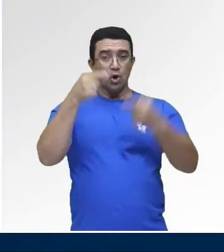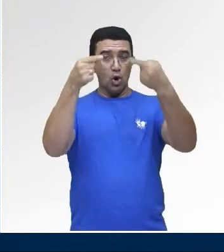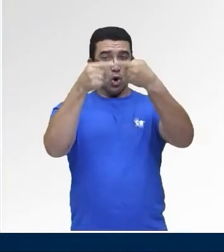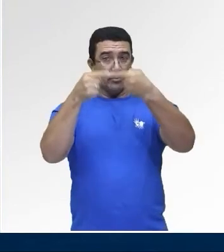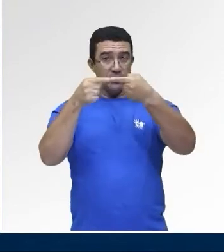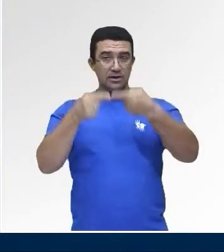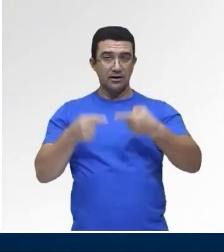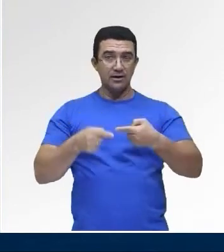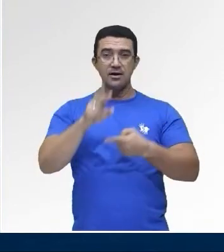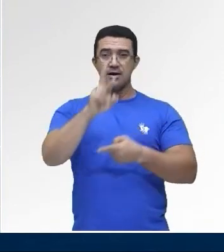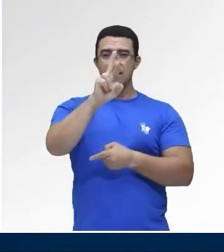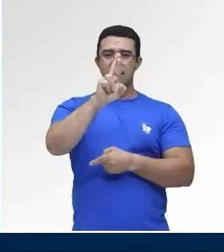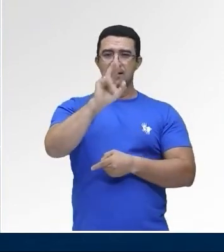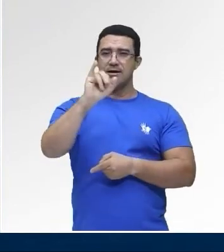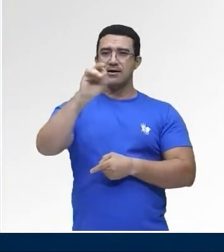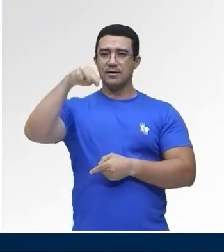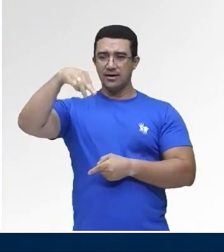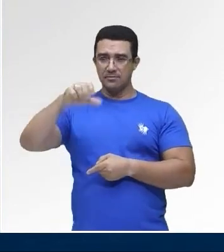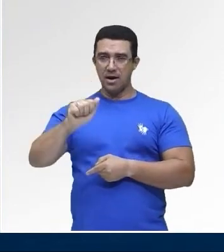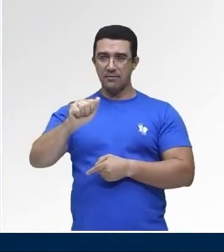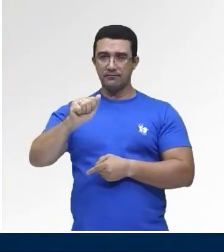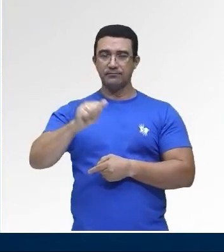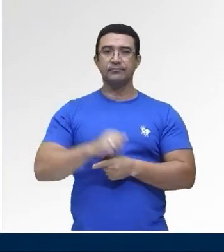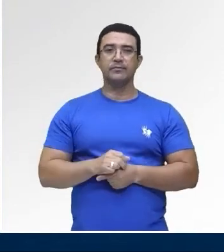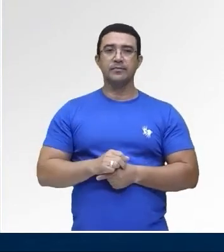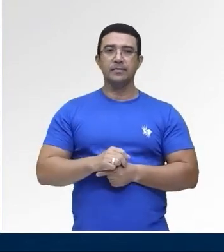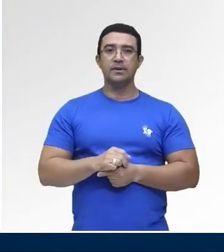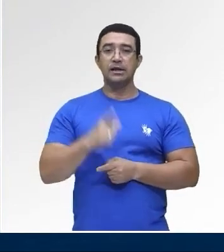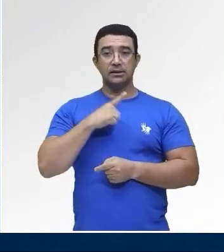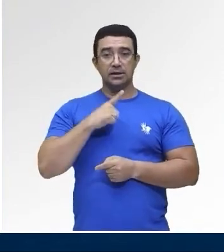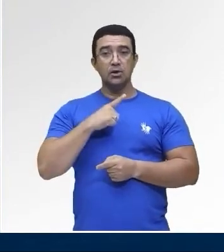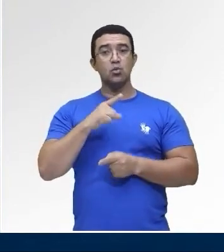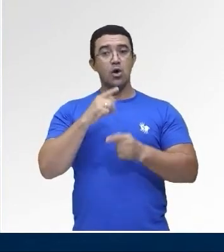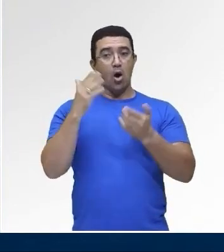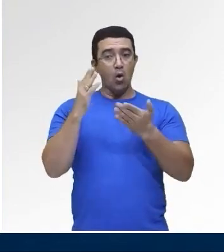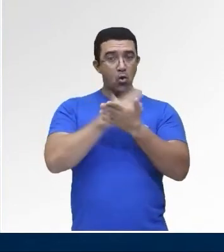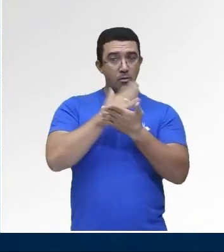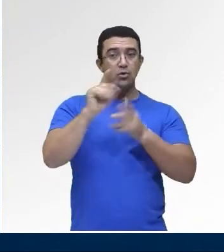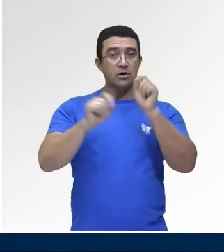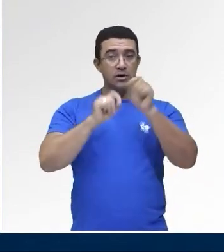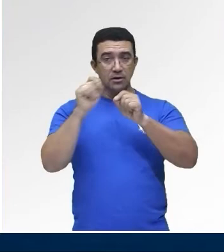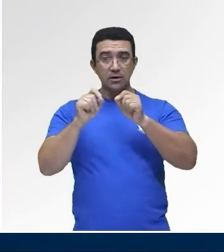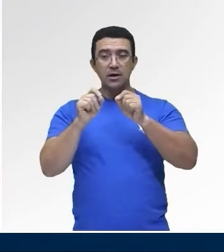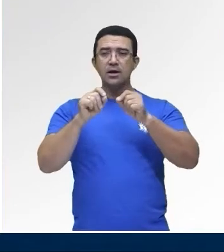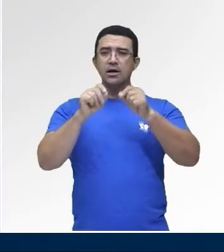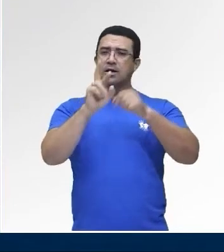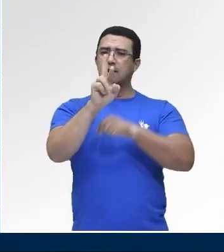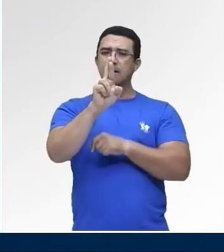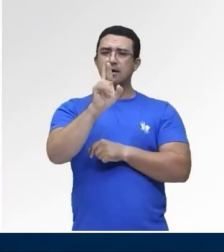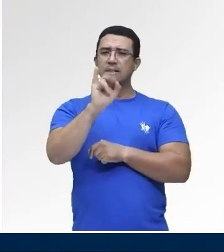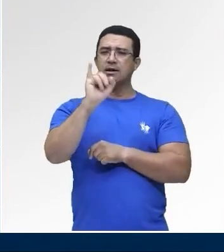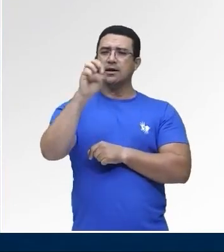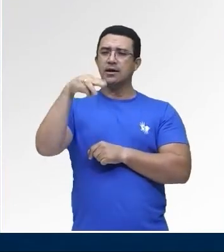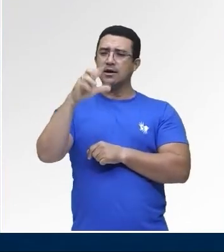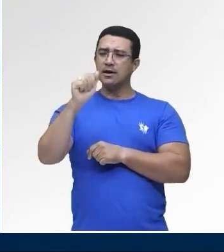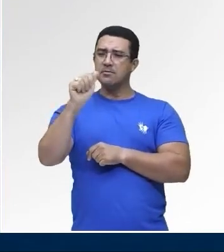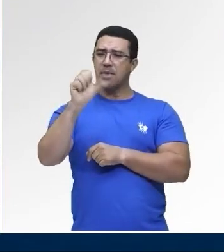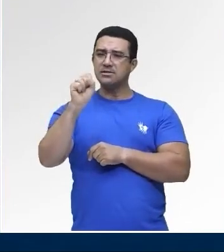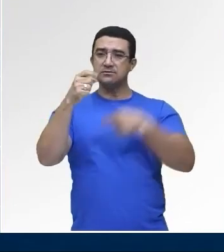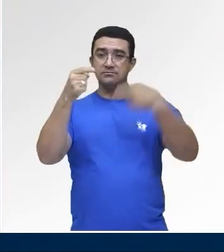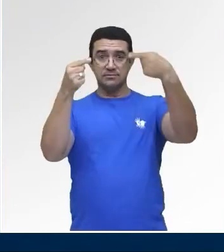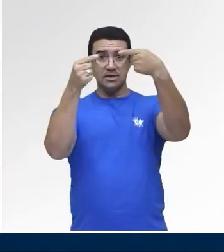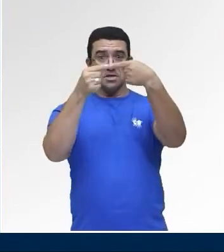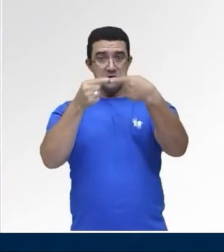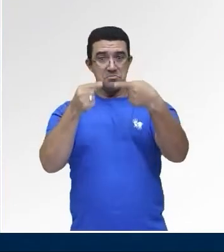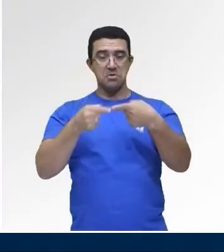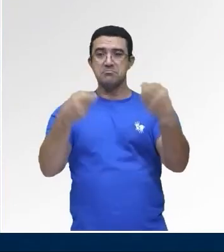as rimas. E nessa aqui nós temos rimas perfeitas, tá? Rimas perfeitas, por quê?